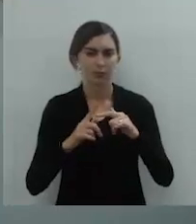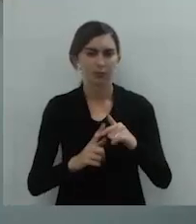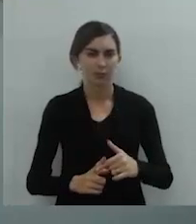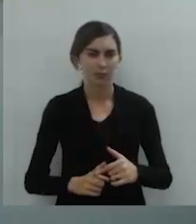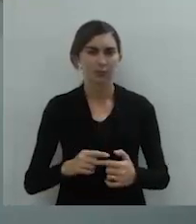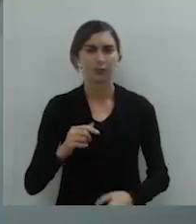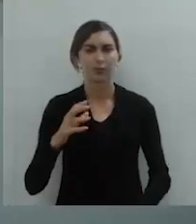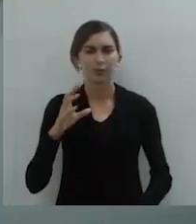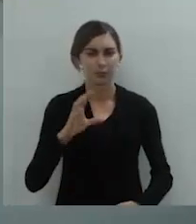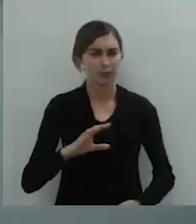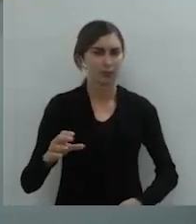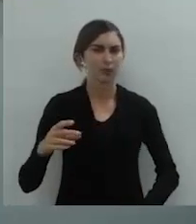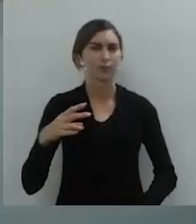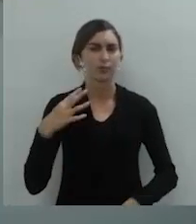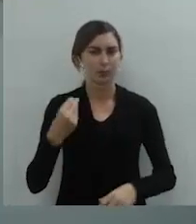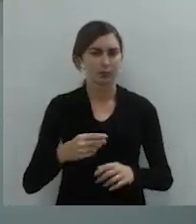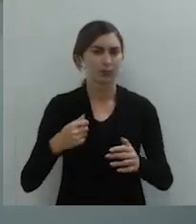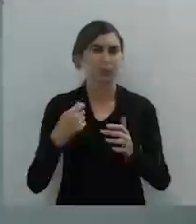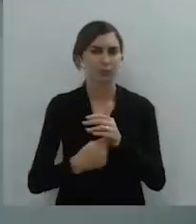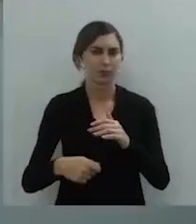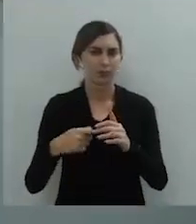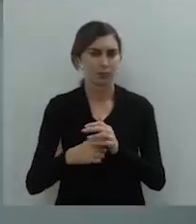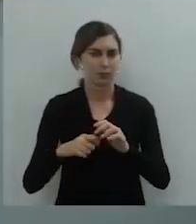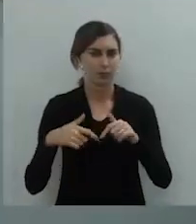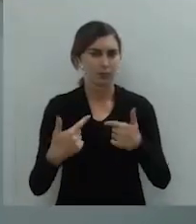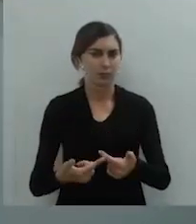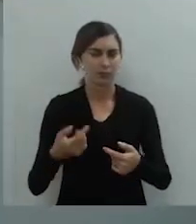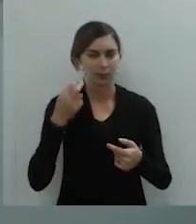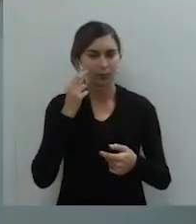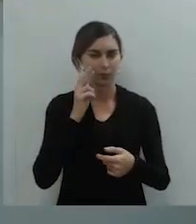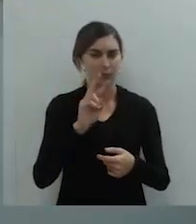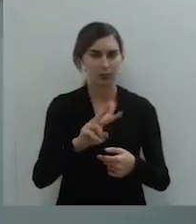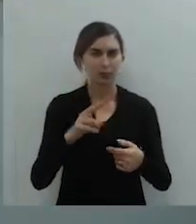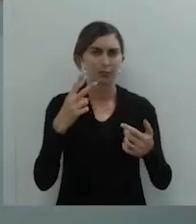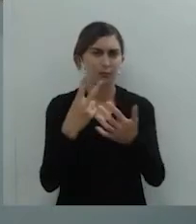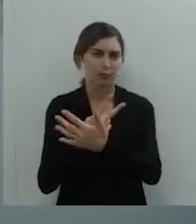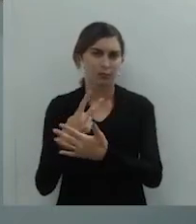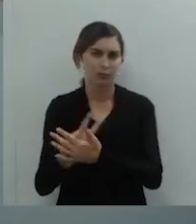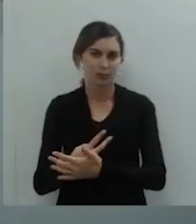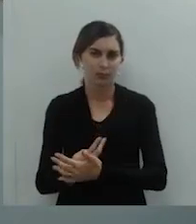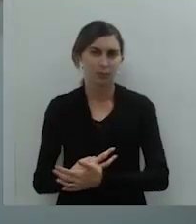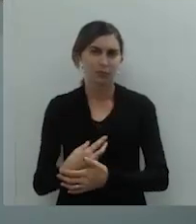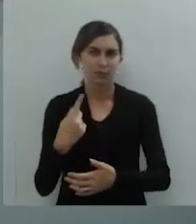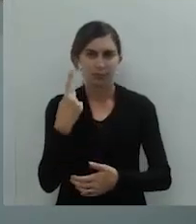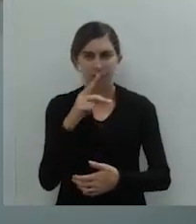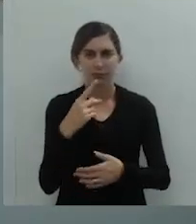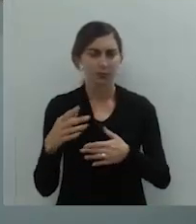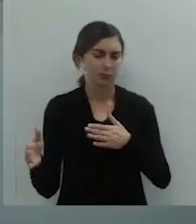Católica muito tem lutado para rever esses equívocos